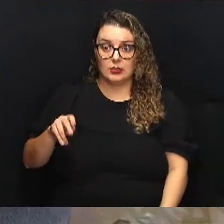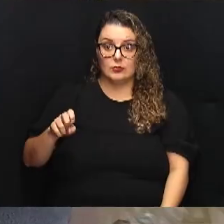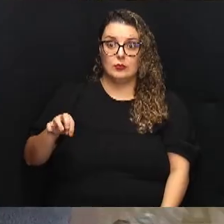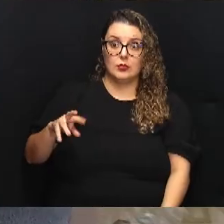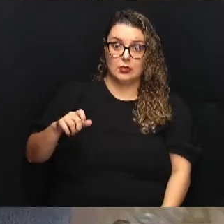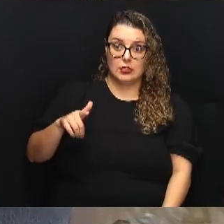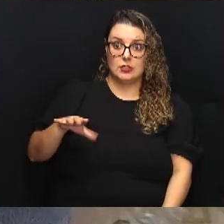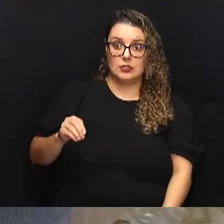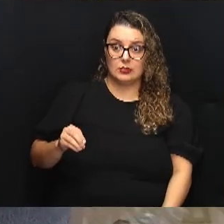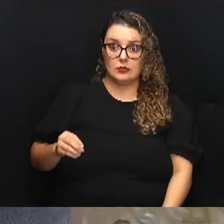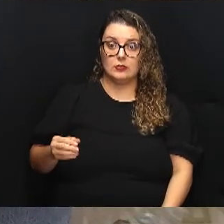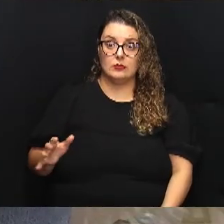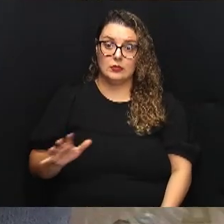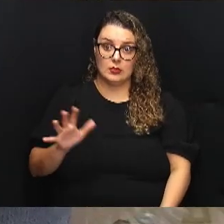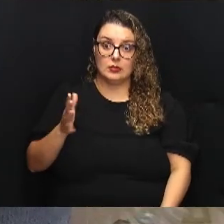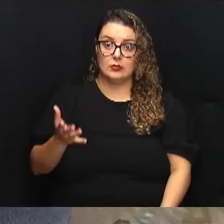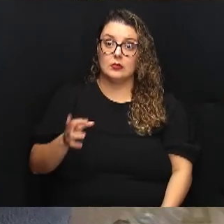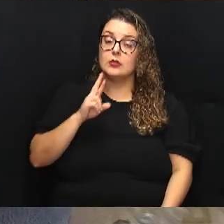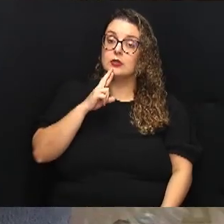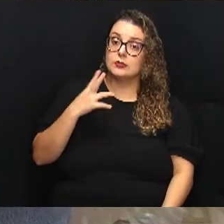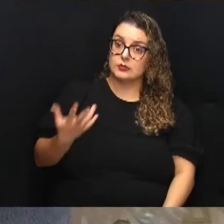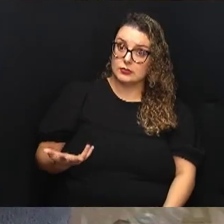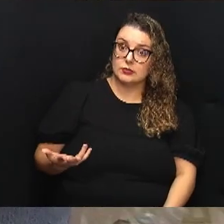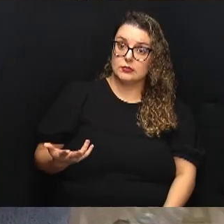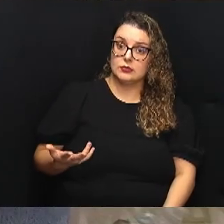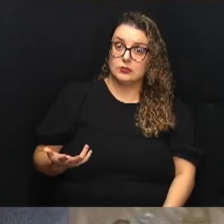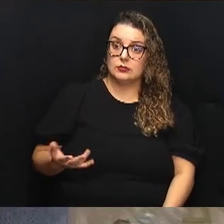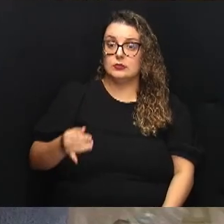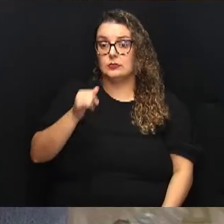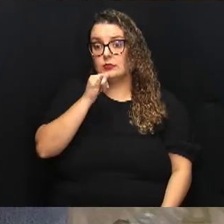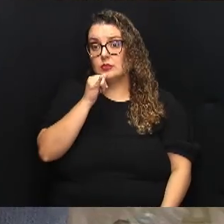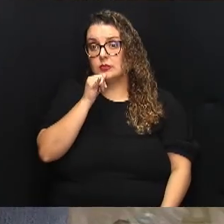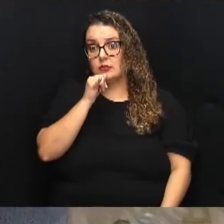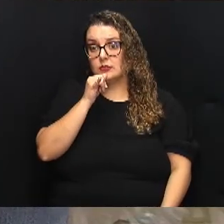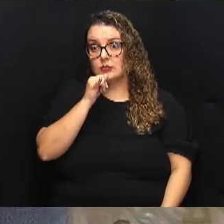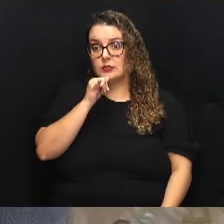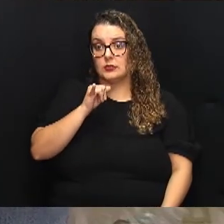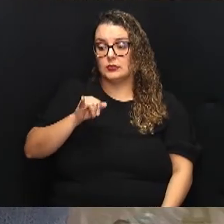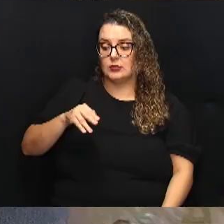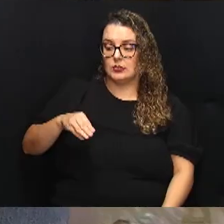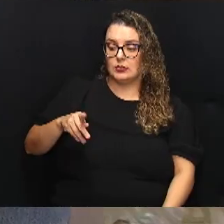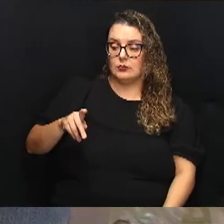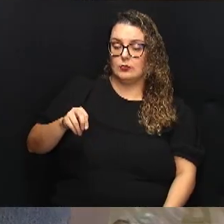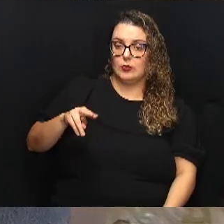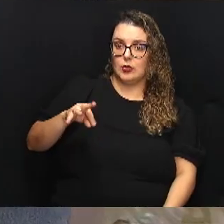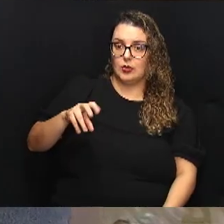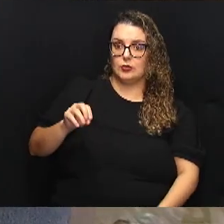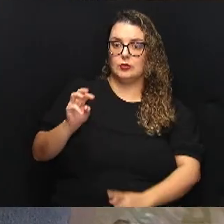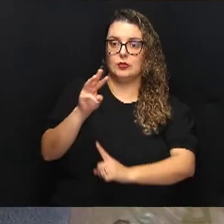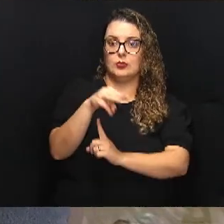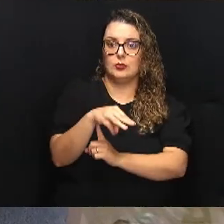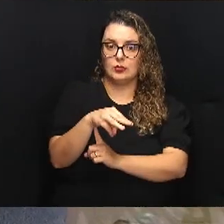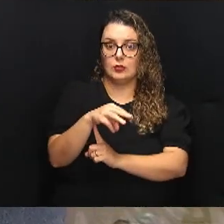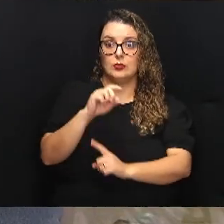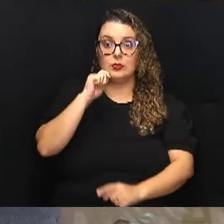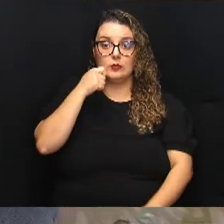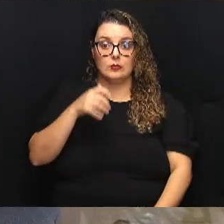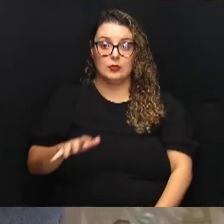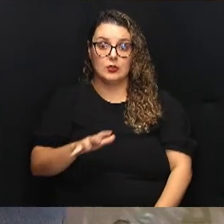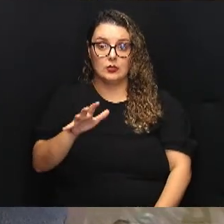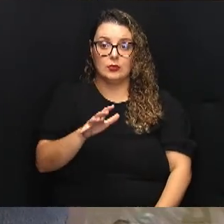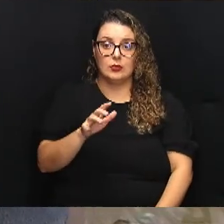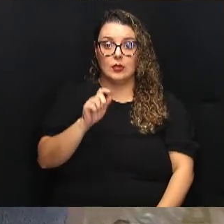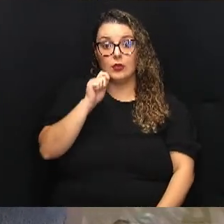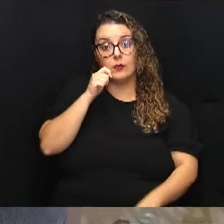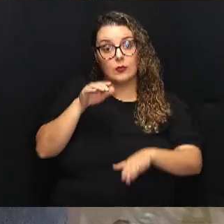num preço mais alto. Resultado, por exemplo, se eu importo trigo, eu vou ter o pão mais caro. Então o pãozinho na mesa